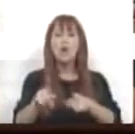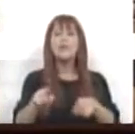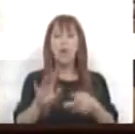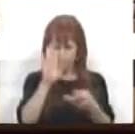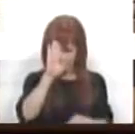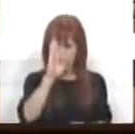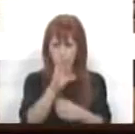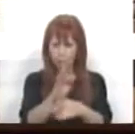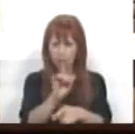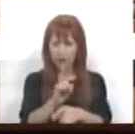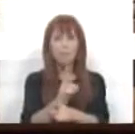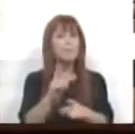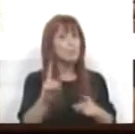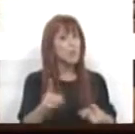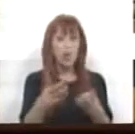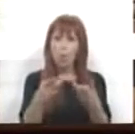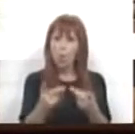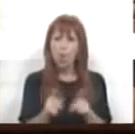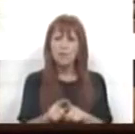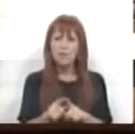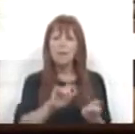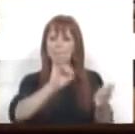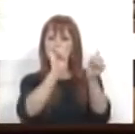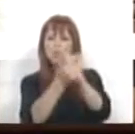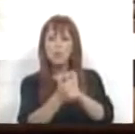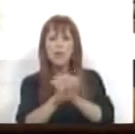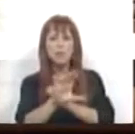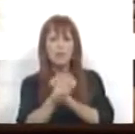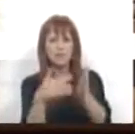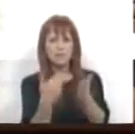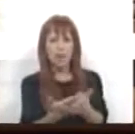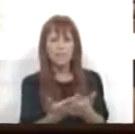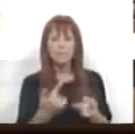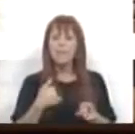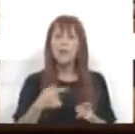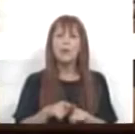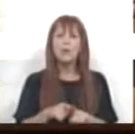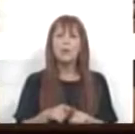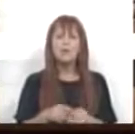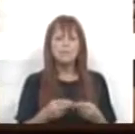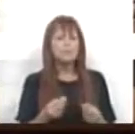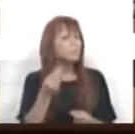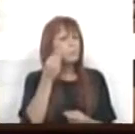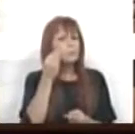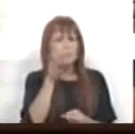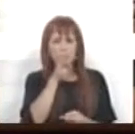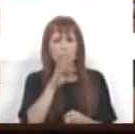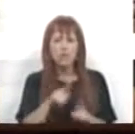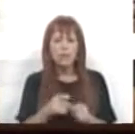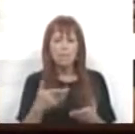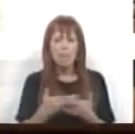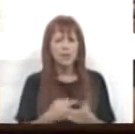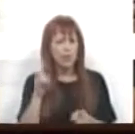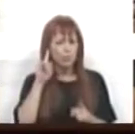está empenhado, porque é um orçamento de mudança no país. Ele materializa, por exemplo, uma